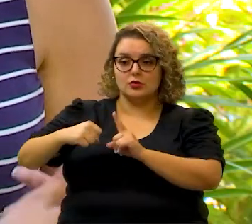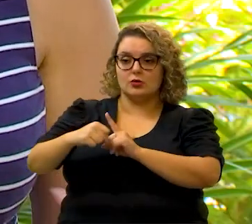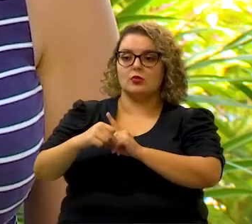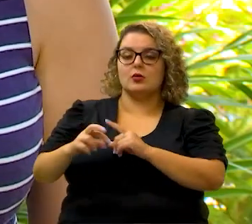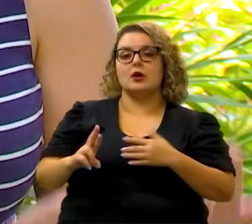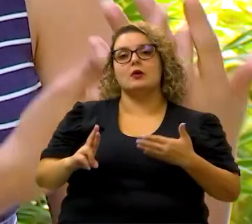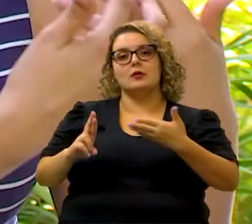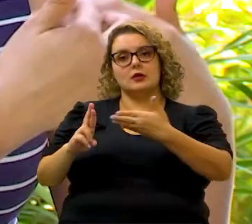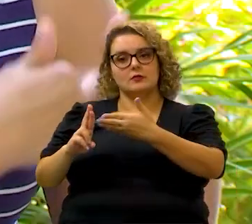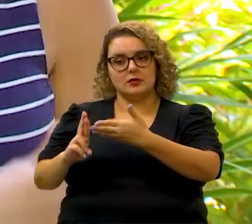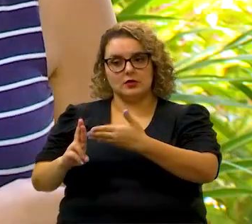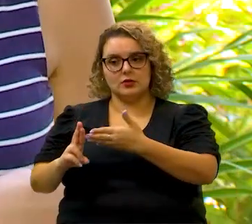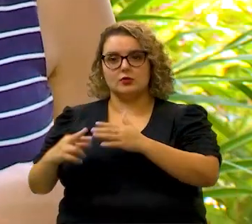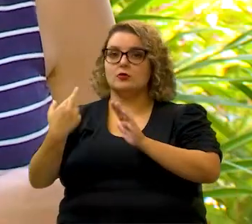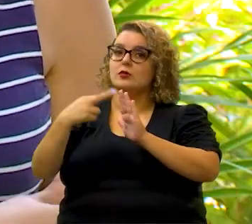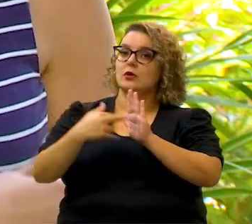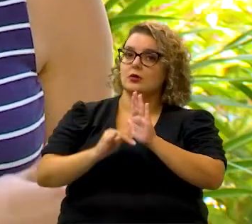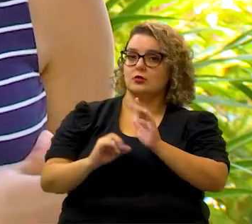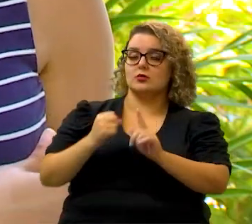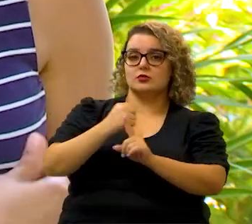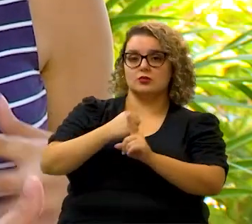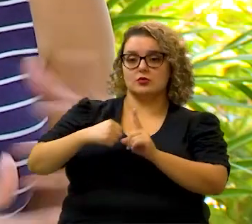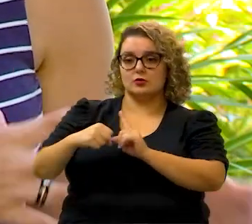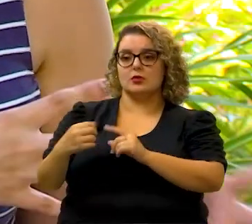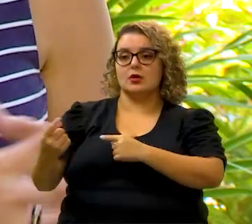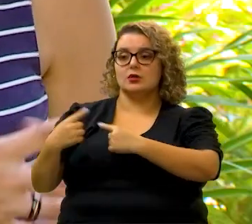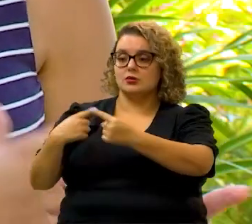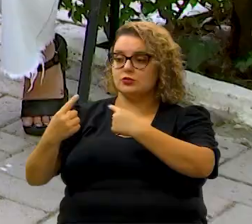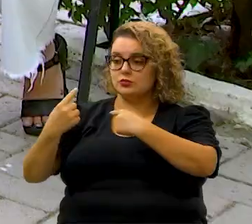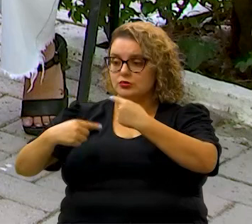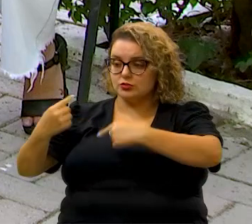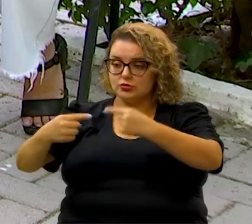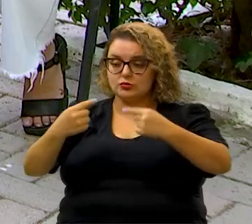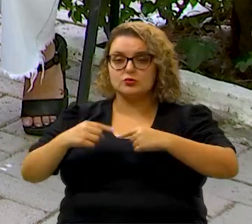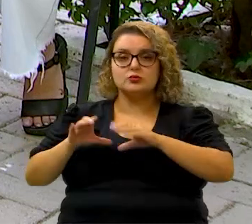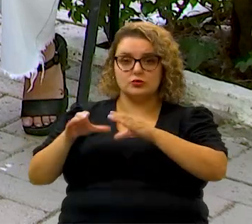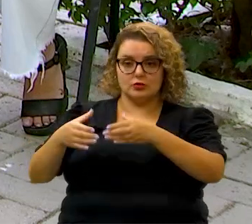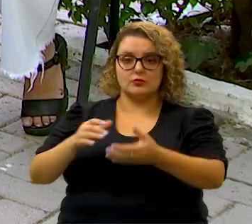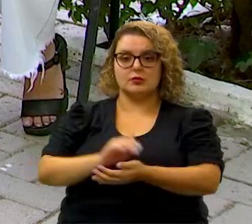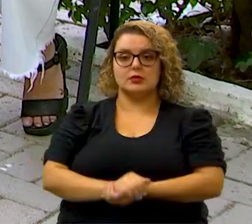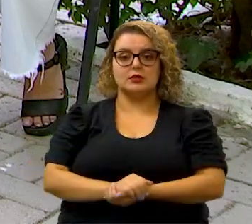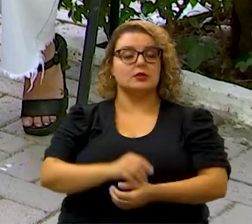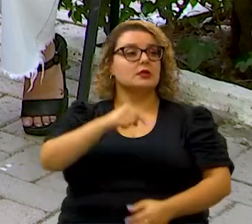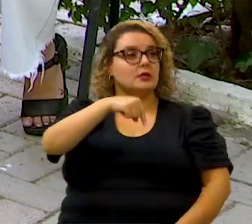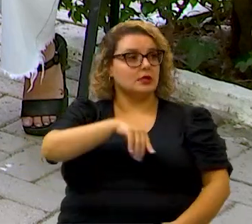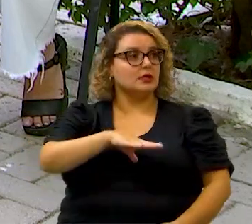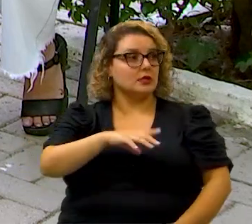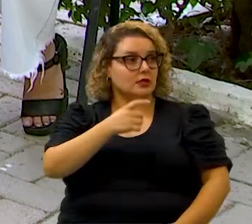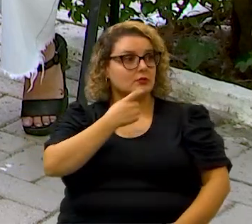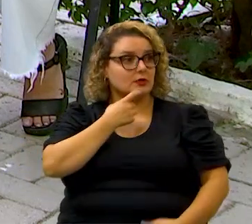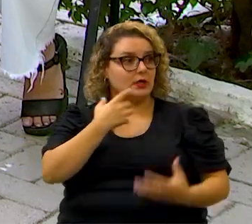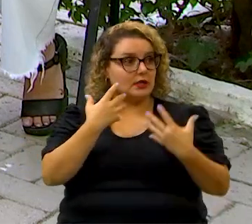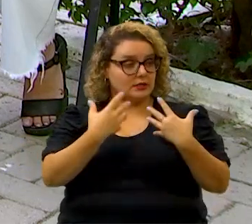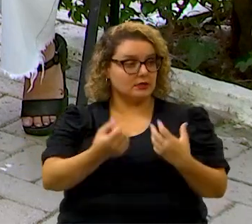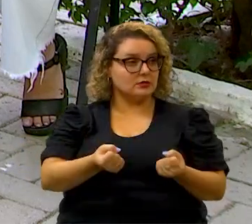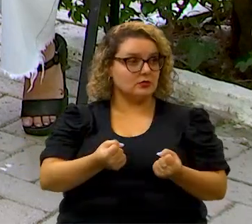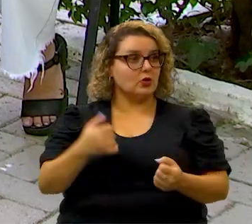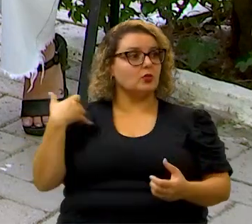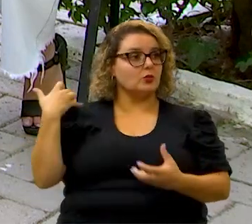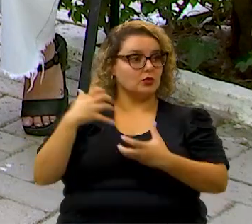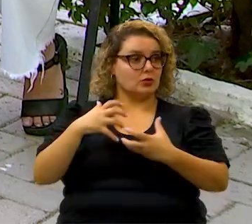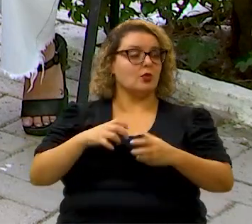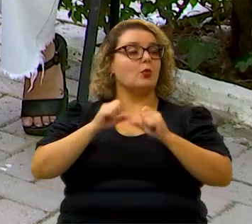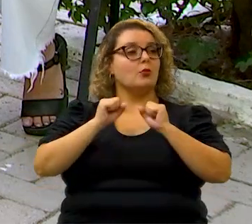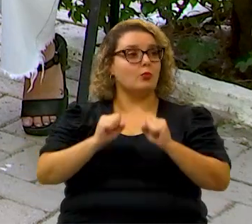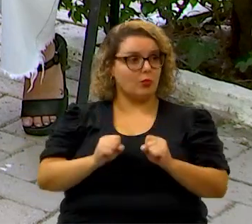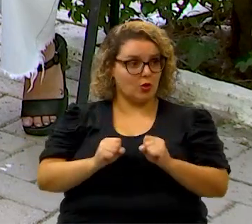social. Referencia um relatório social e a gente discute em equipe. E aqui em Campinas, vocês recebem